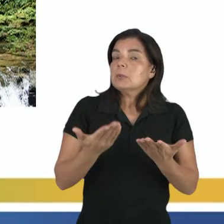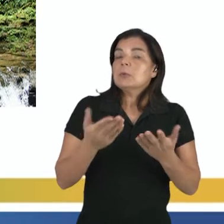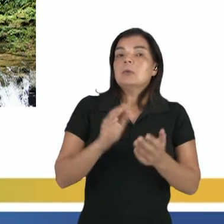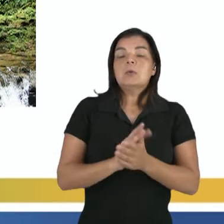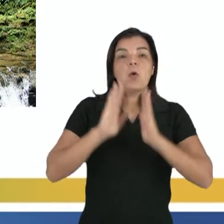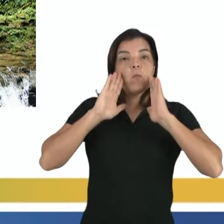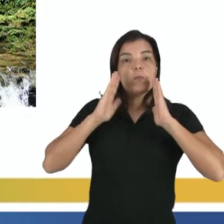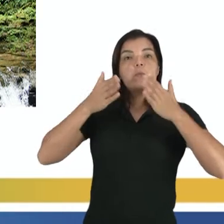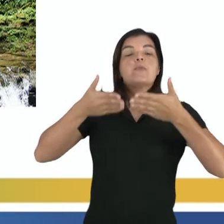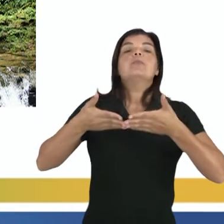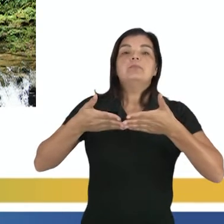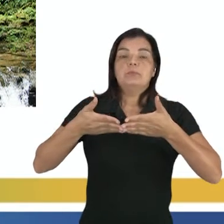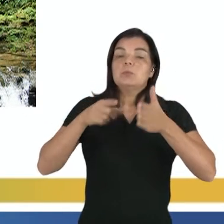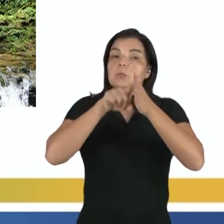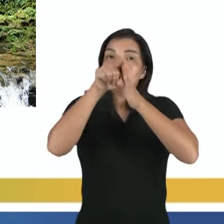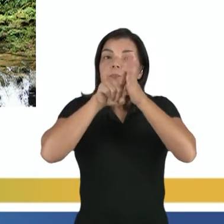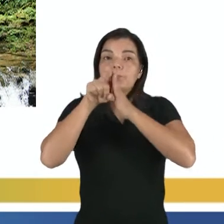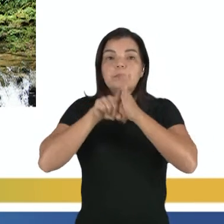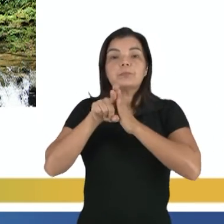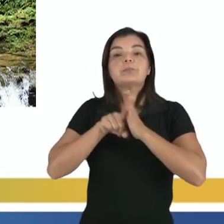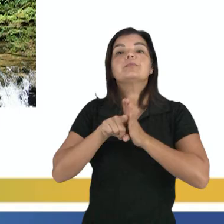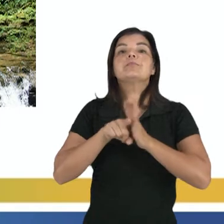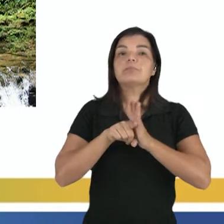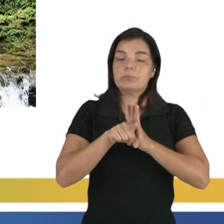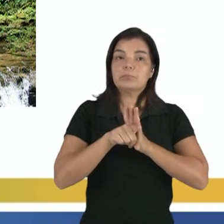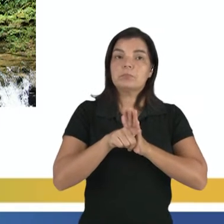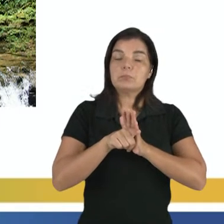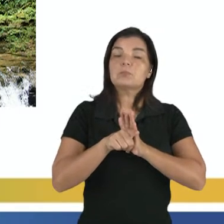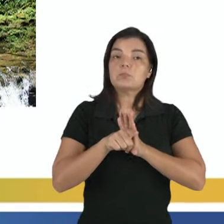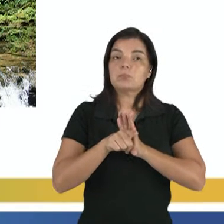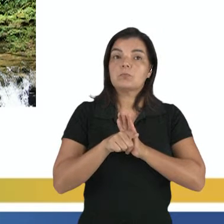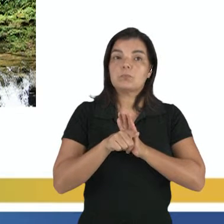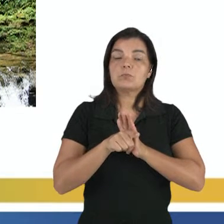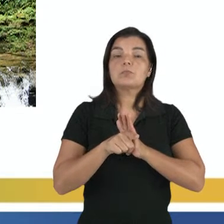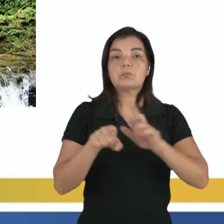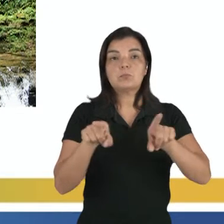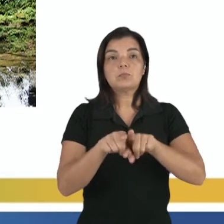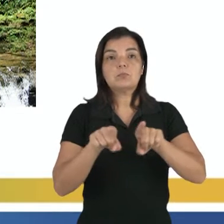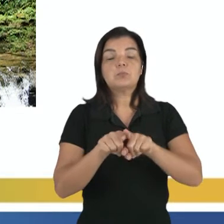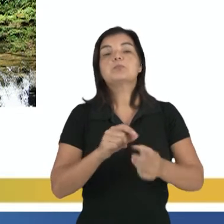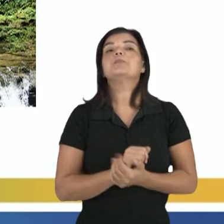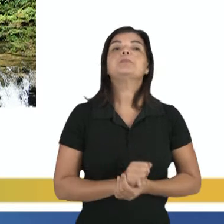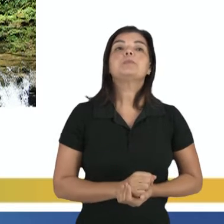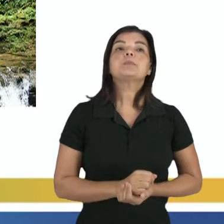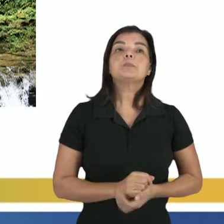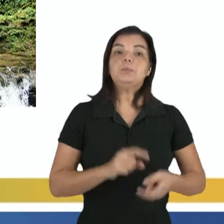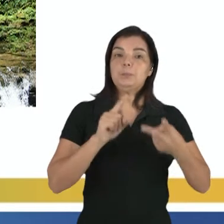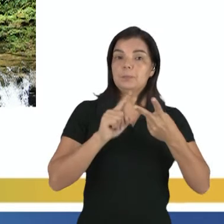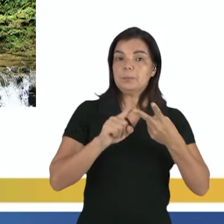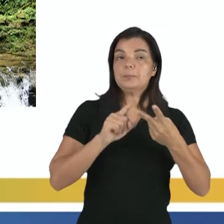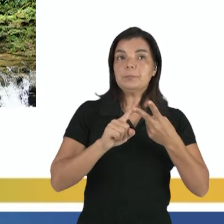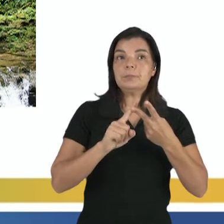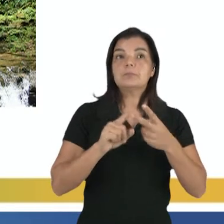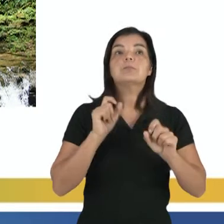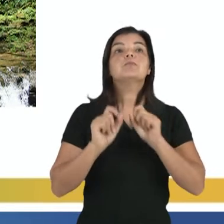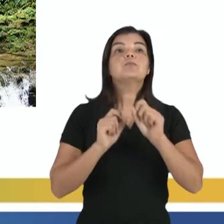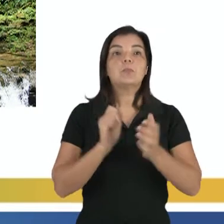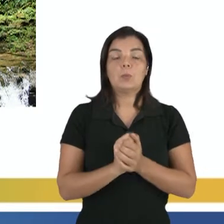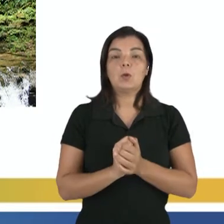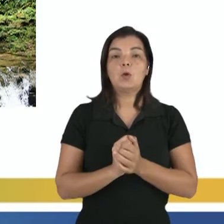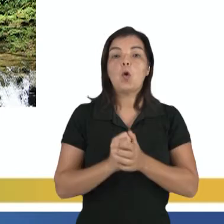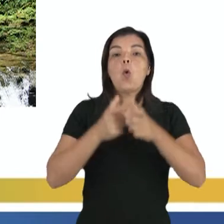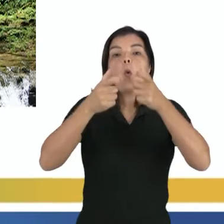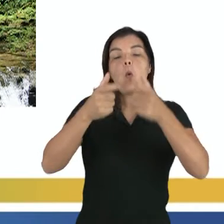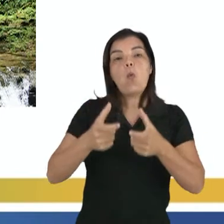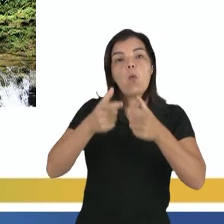são voltados mesmo para pesquisas científicas voltadas ao meio ambiente. Nós temos as reservas biológicas,